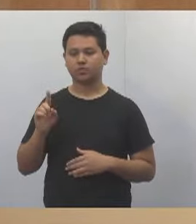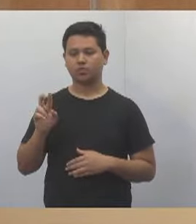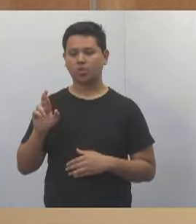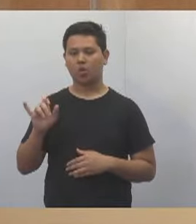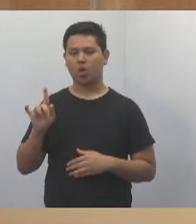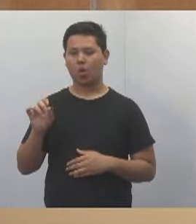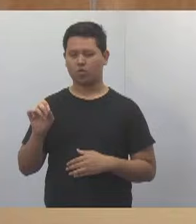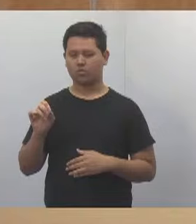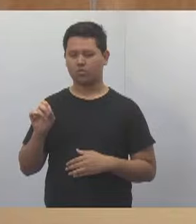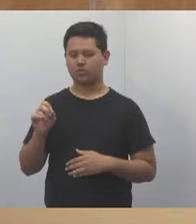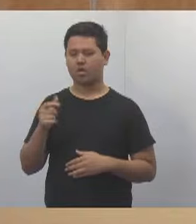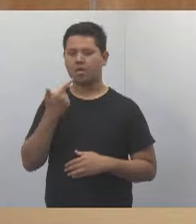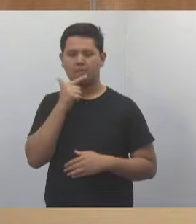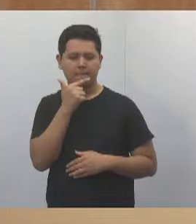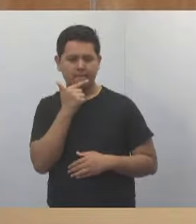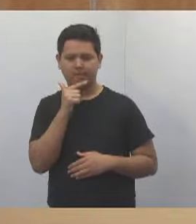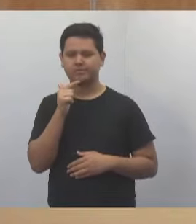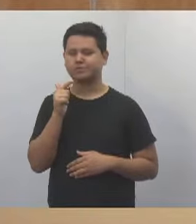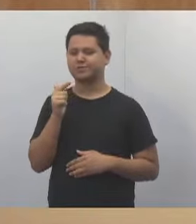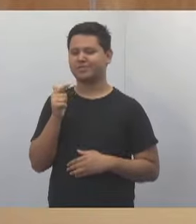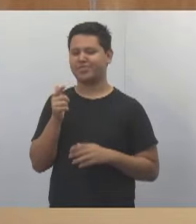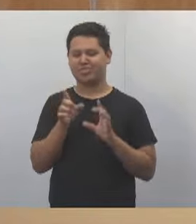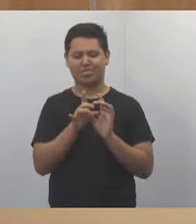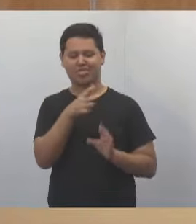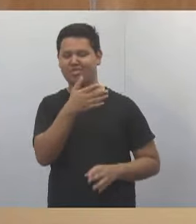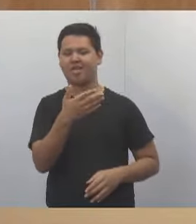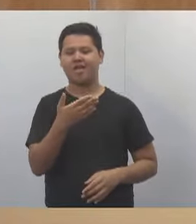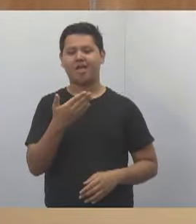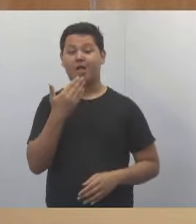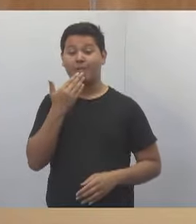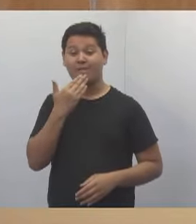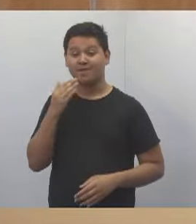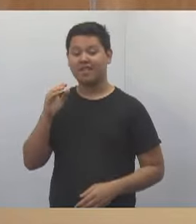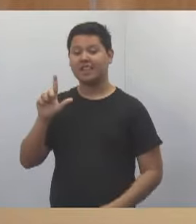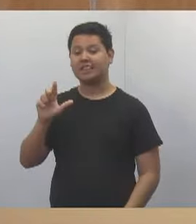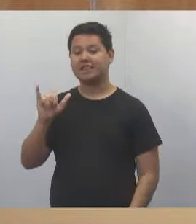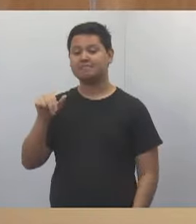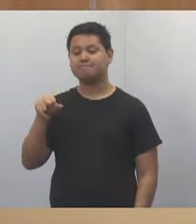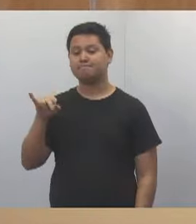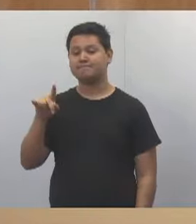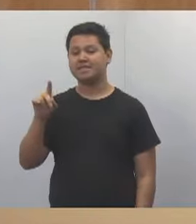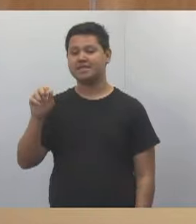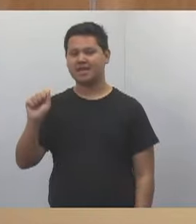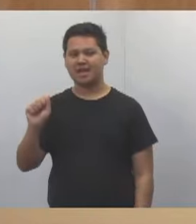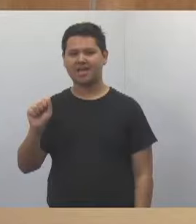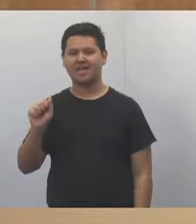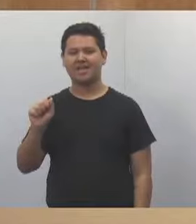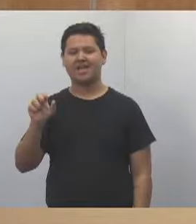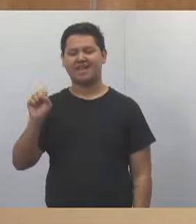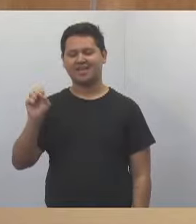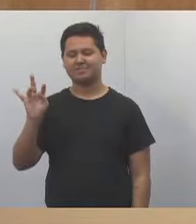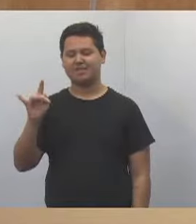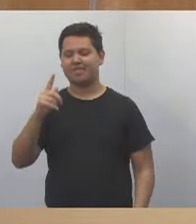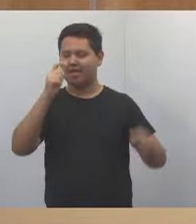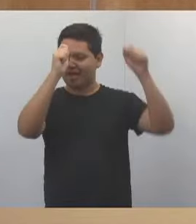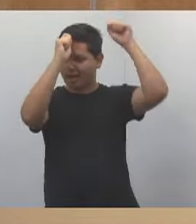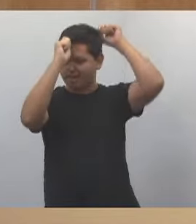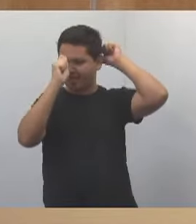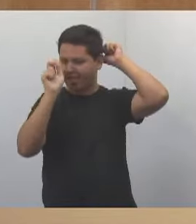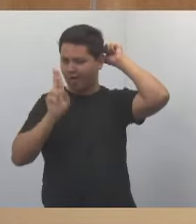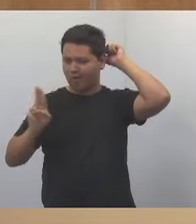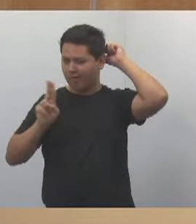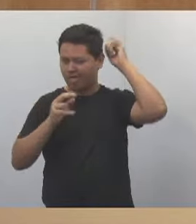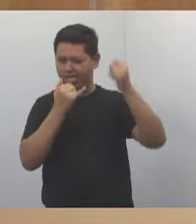comigo. Deixa o Rodrigo. Chamando eu de liminha do SBT, só porque eu estou de boné. Mas tá bom,